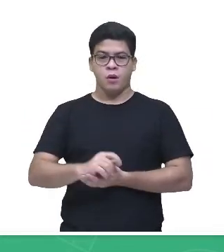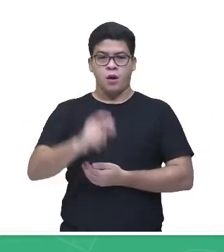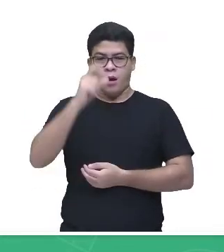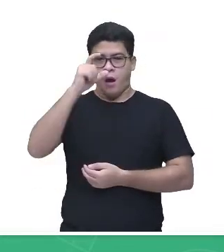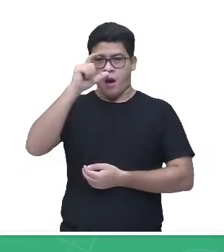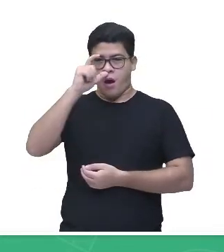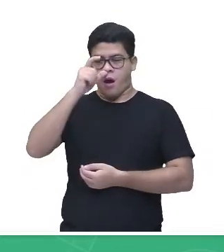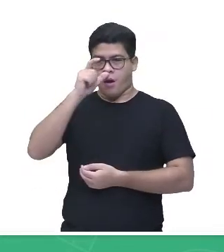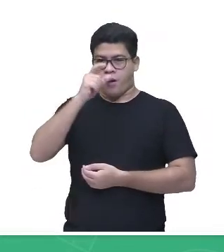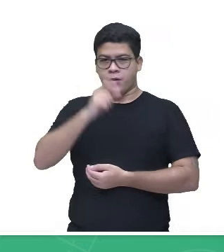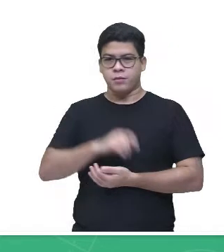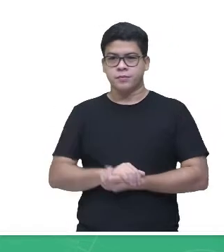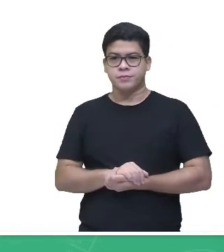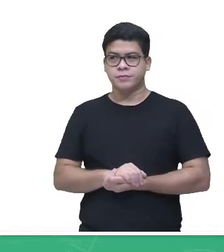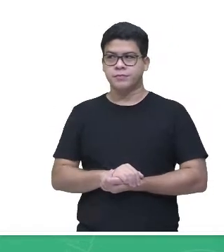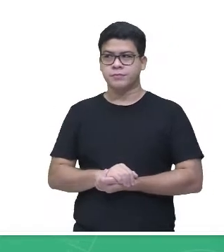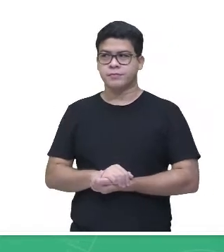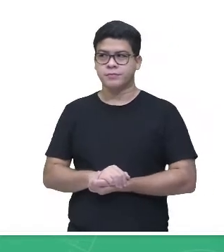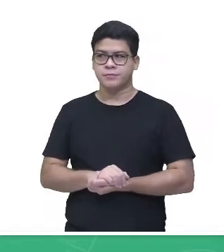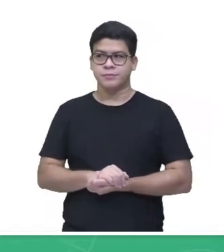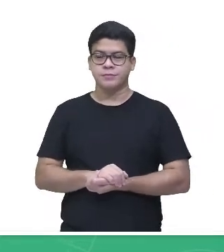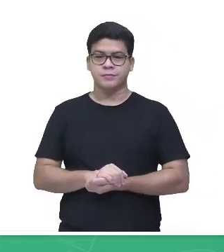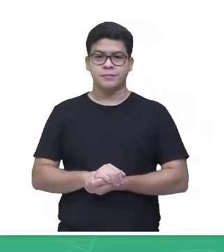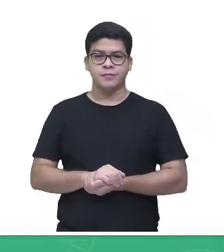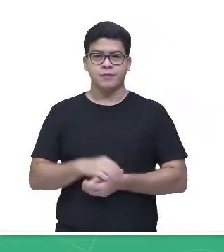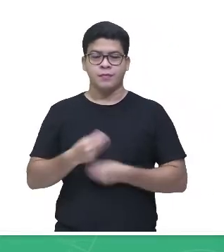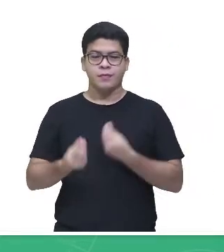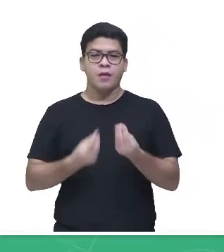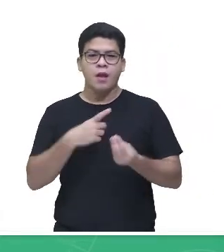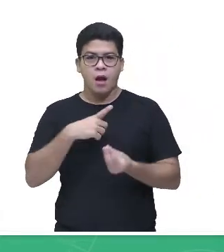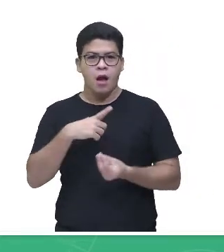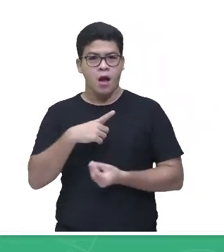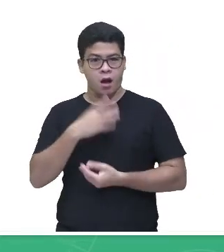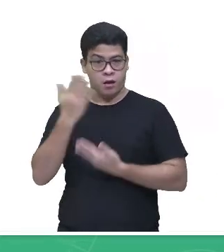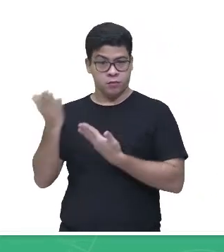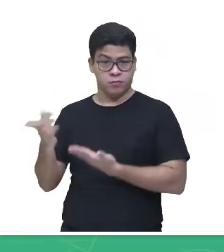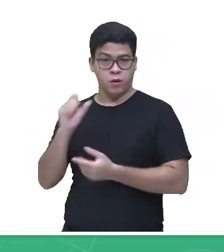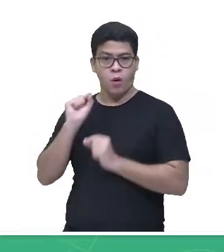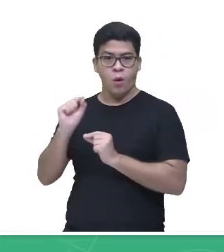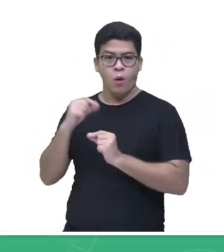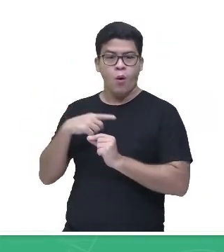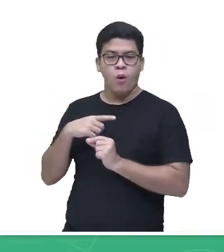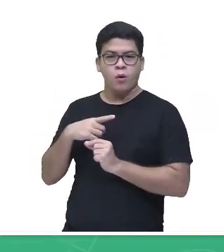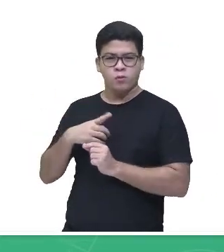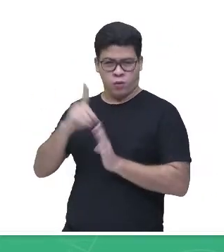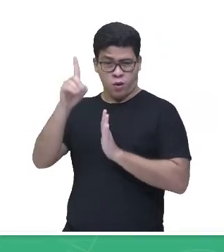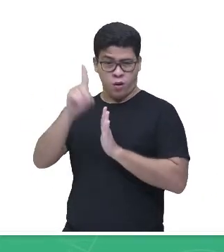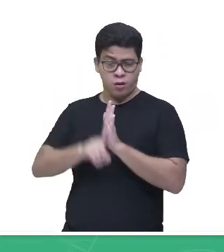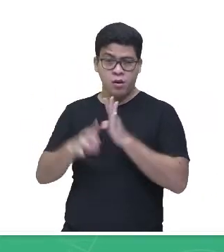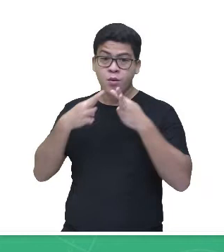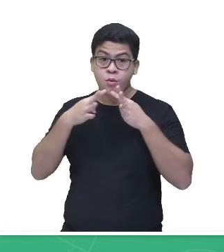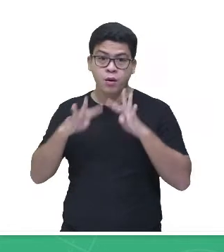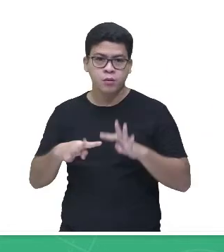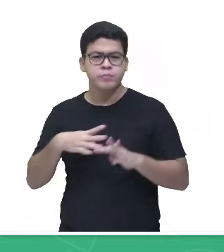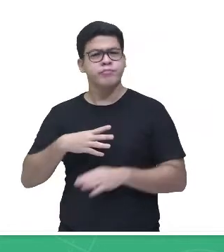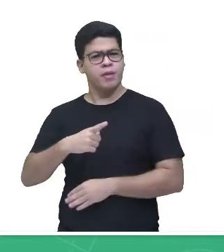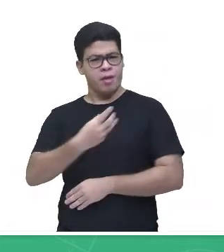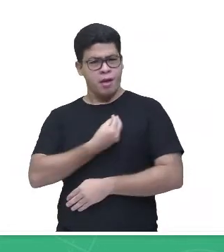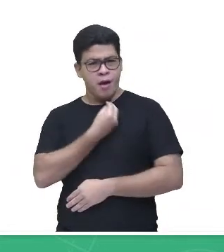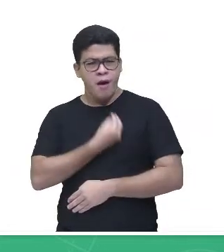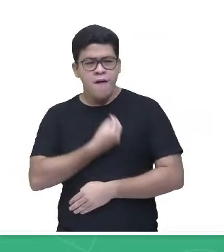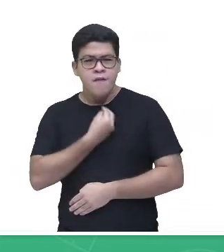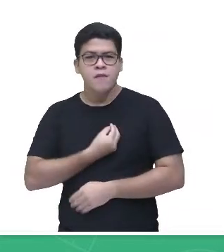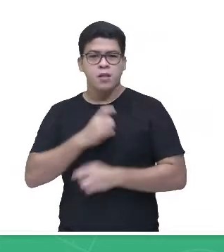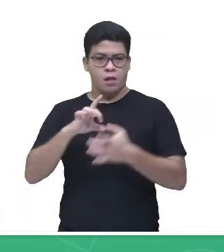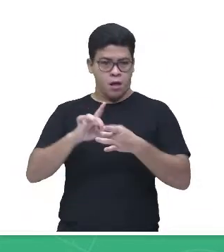inglês. Acreditava que os homens têm direitos naturais. Então, todos nós aí, ó, temos a vida, a liberdade